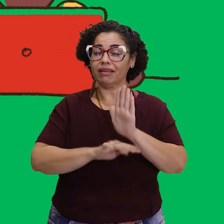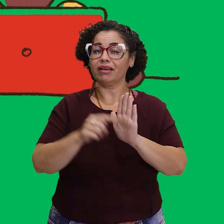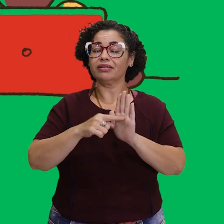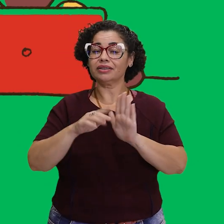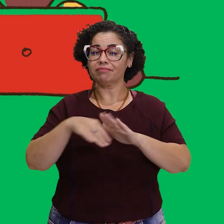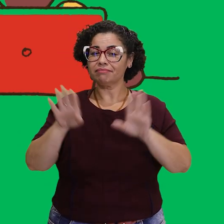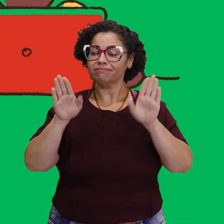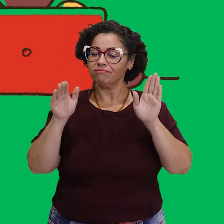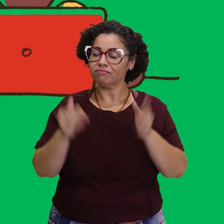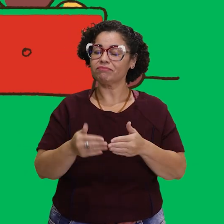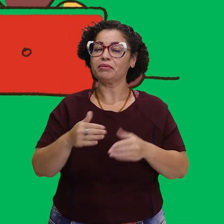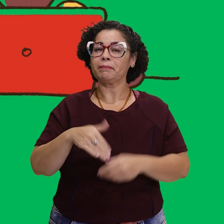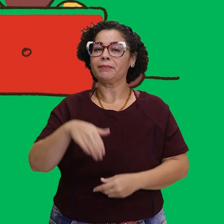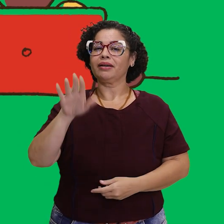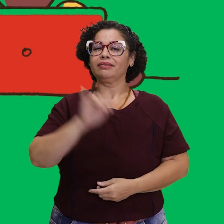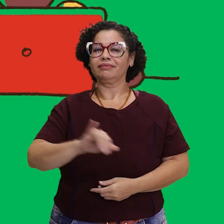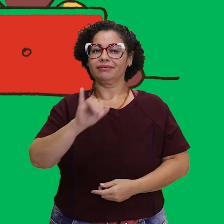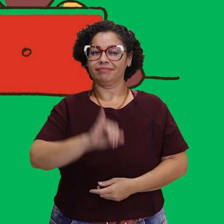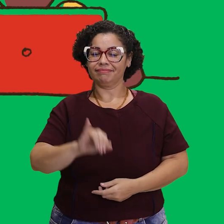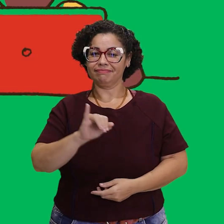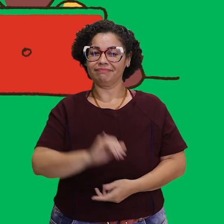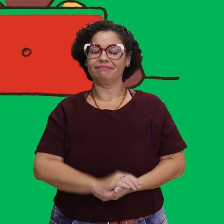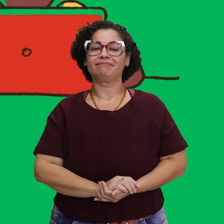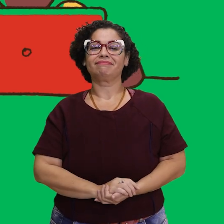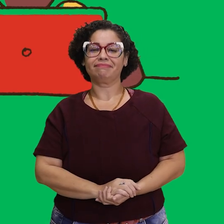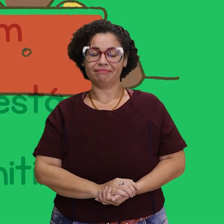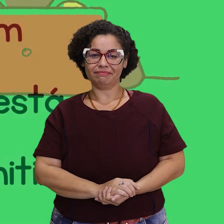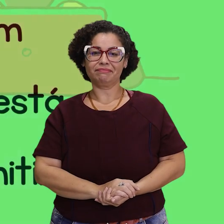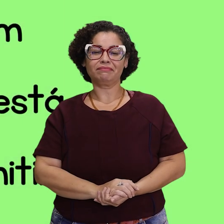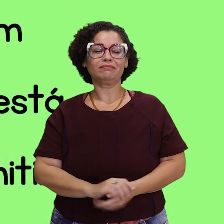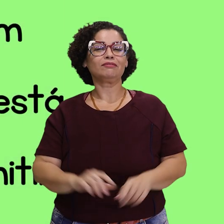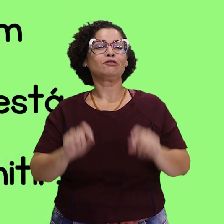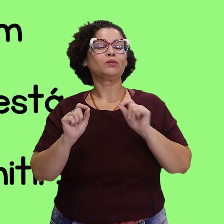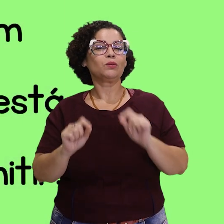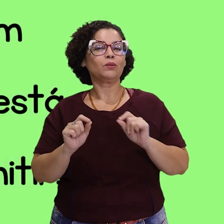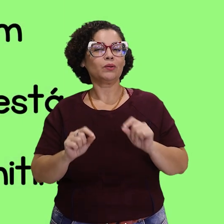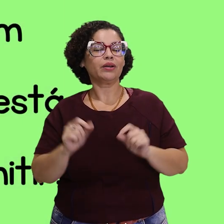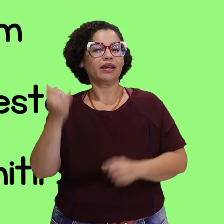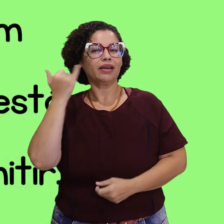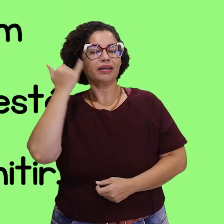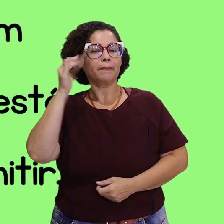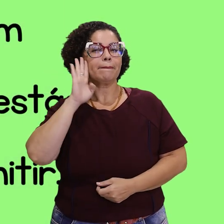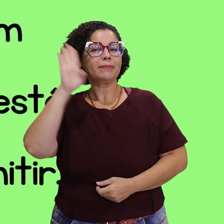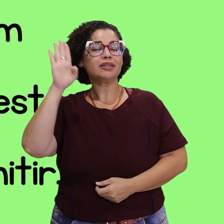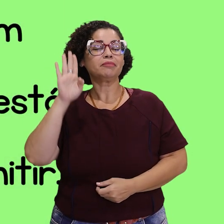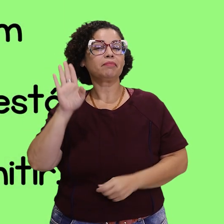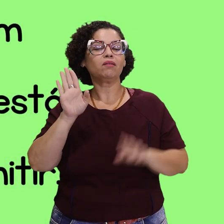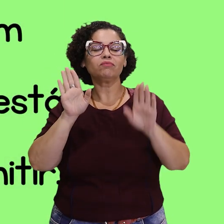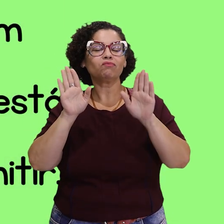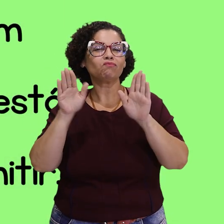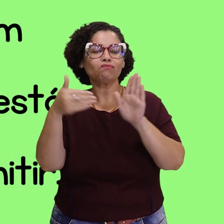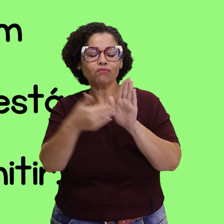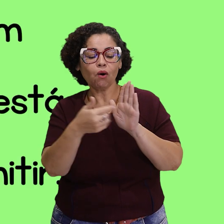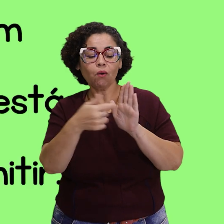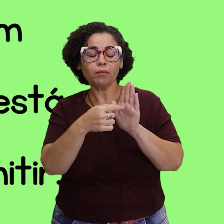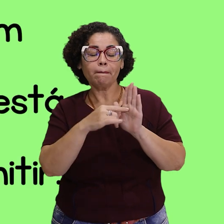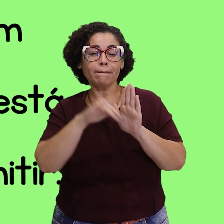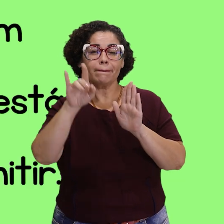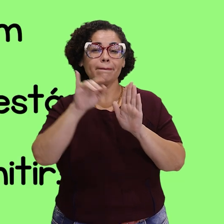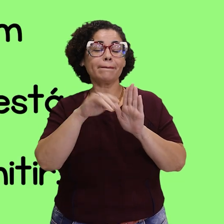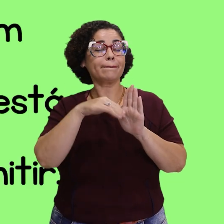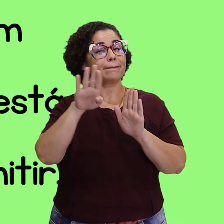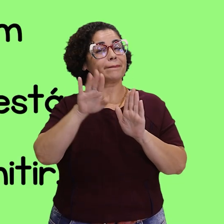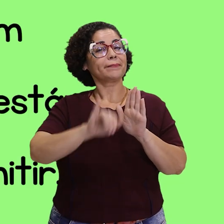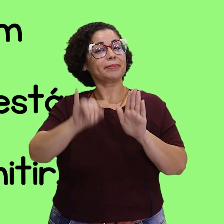de forma mais eficaz. E o que é a ideia principal, a ideia central de